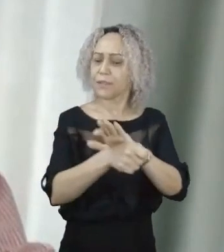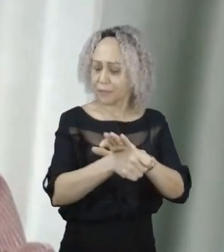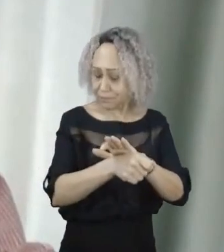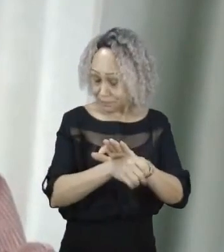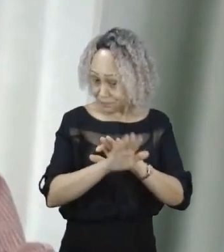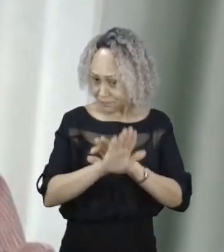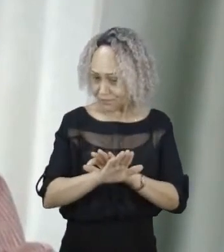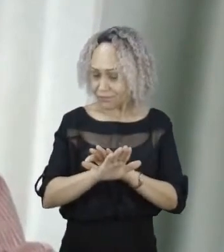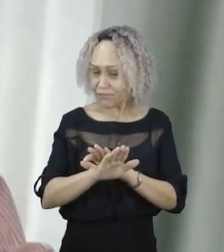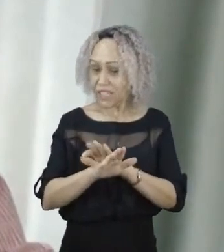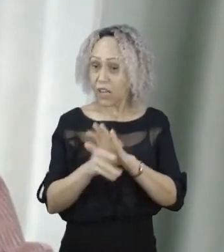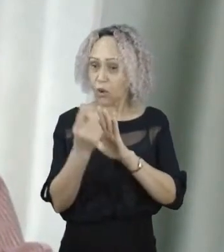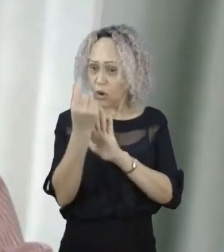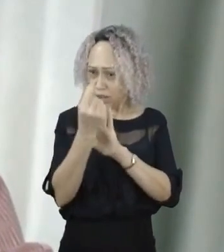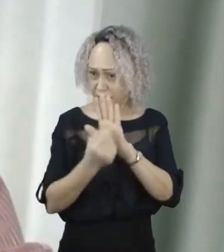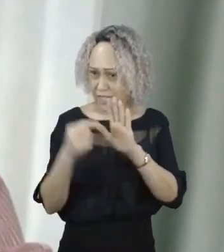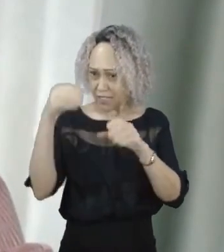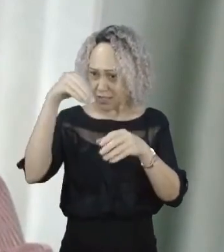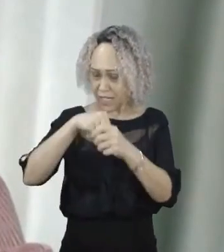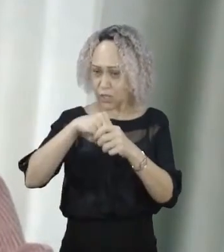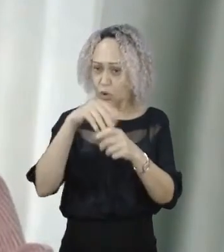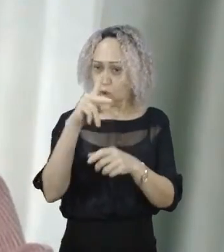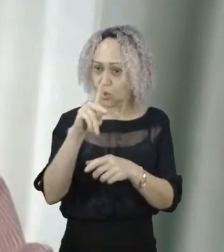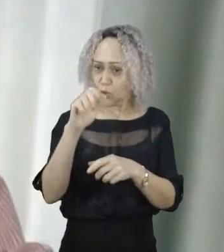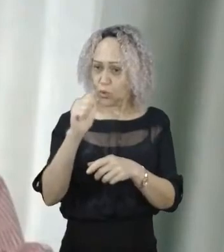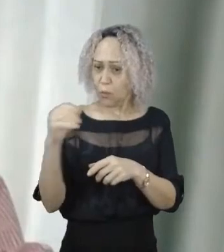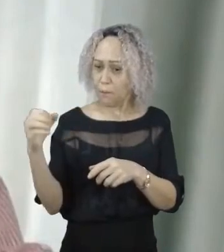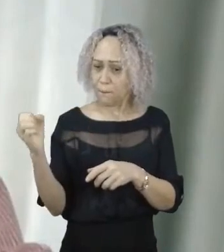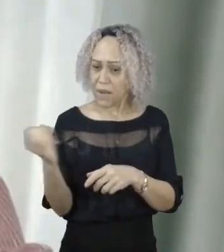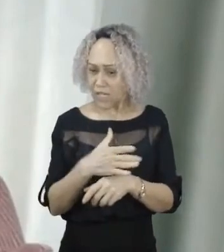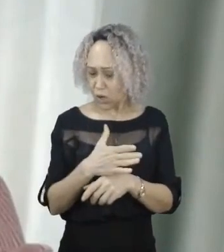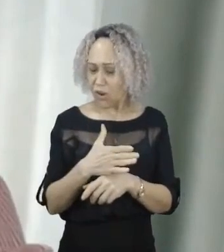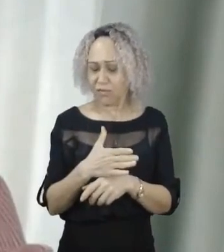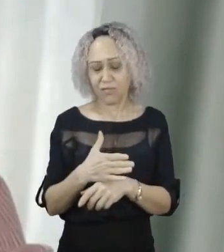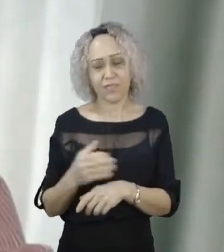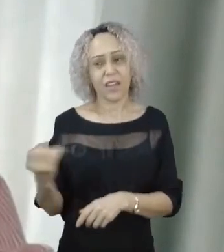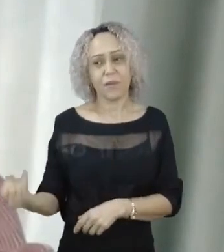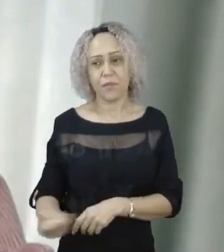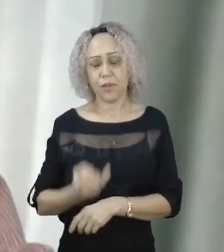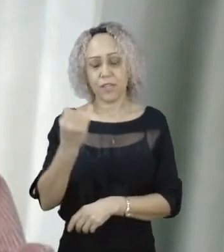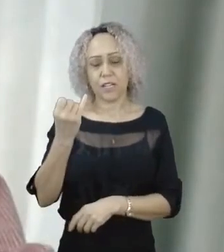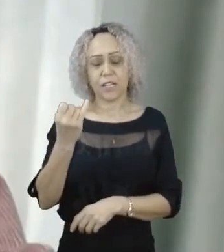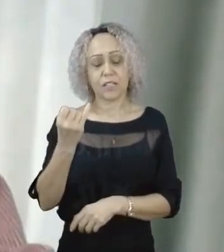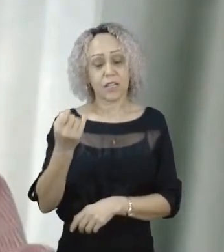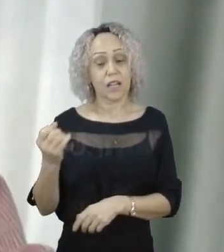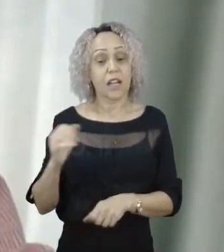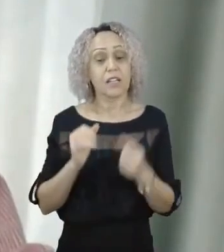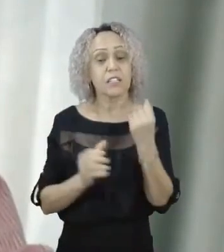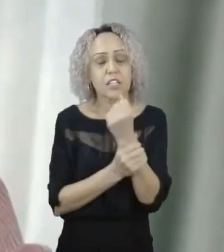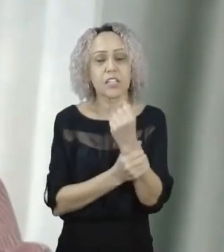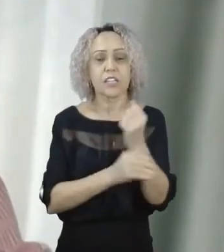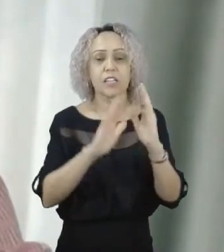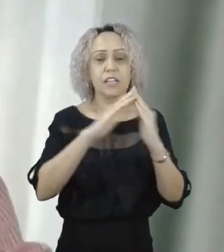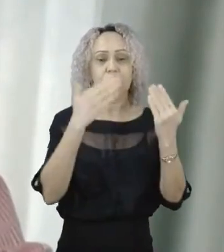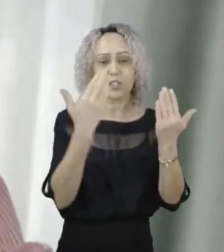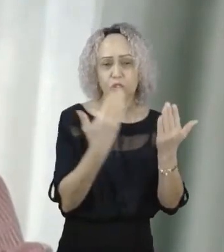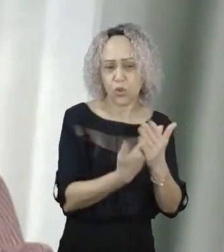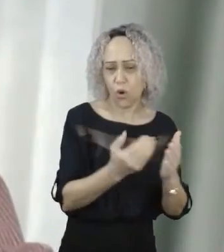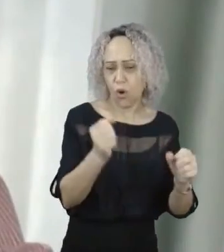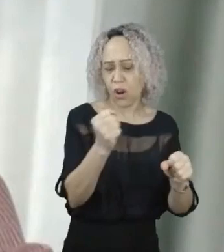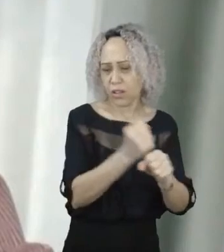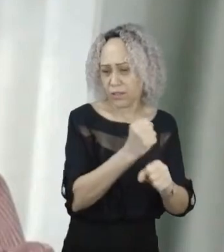deu muito dessa dimensão, da importância estratégica que a estrutura física das escolas e outros